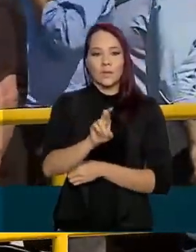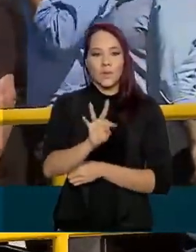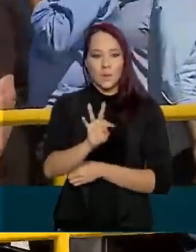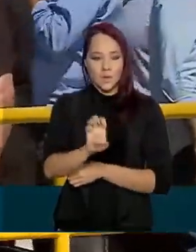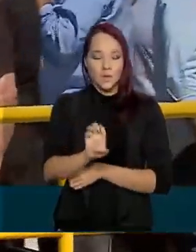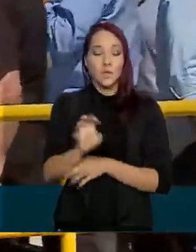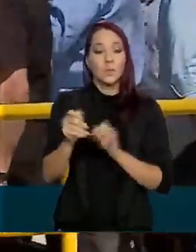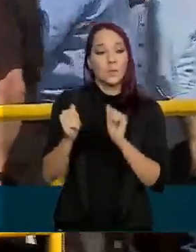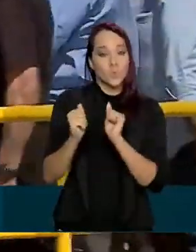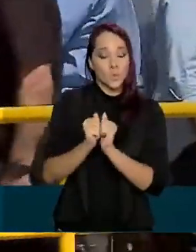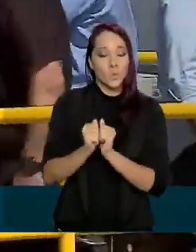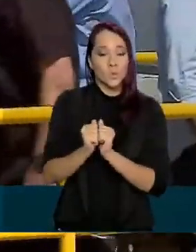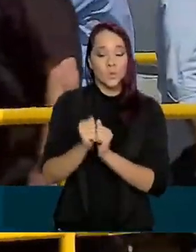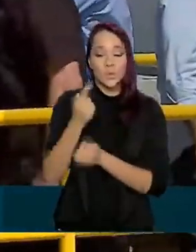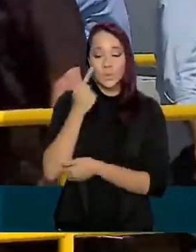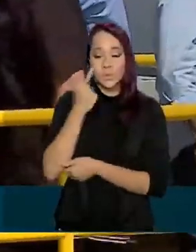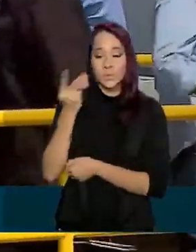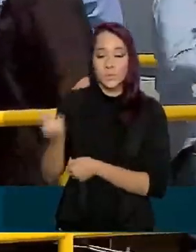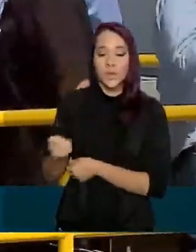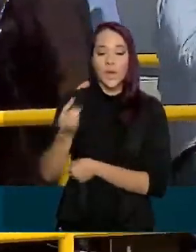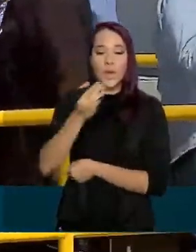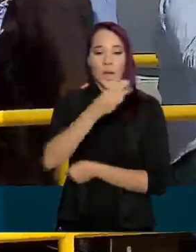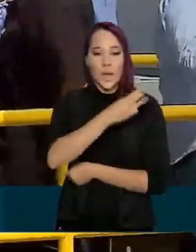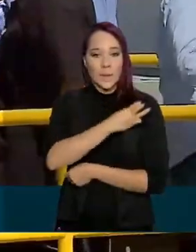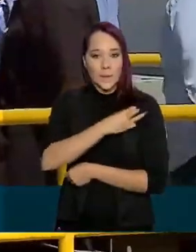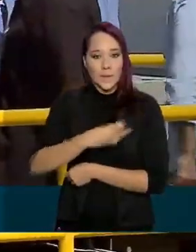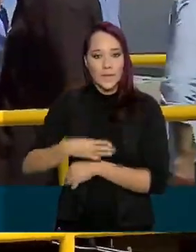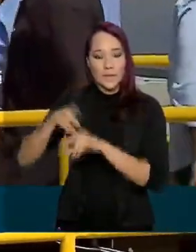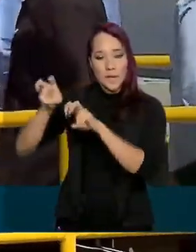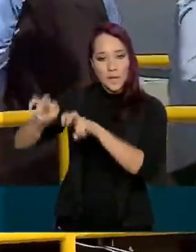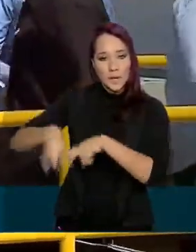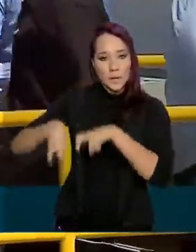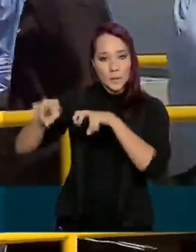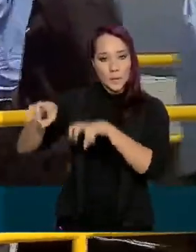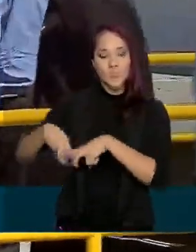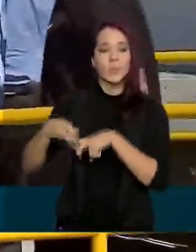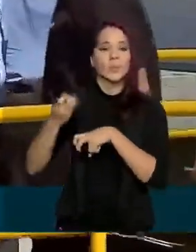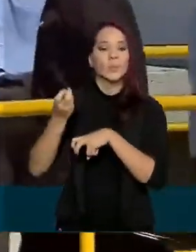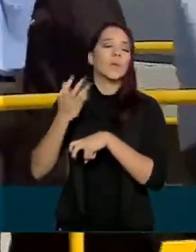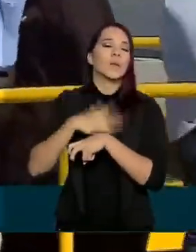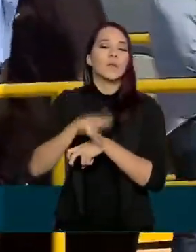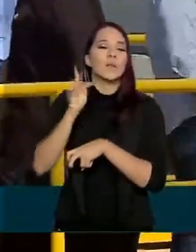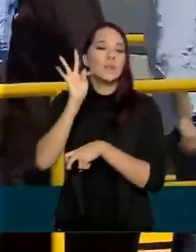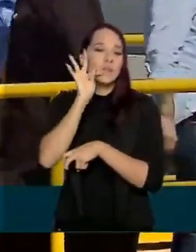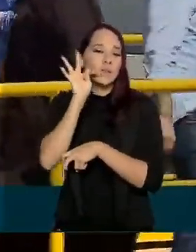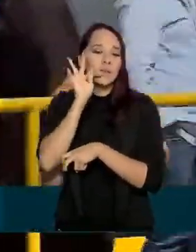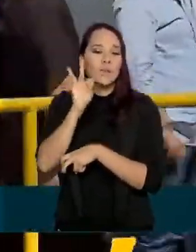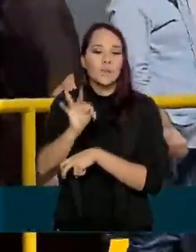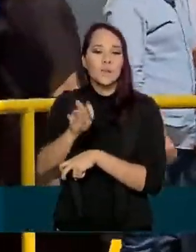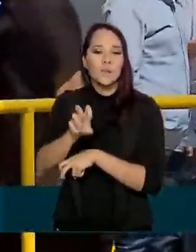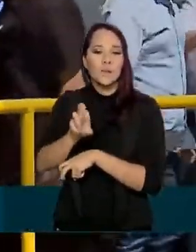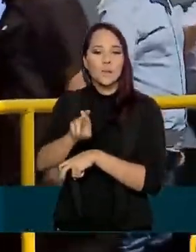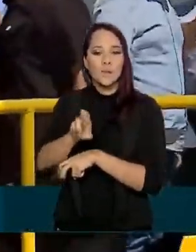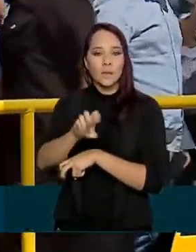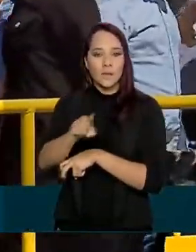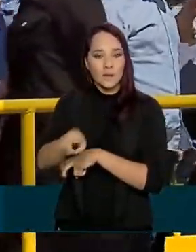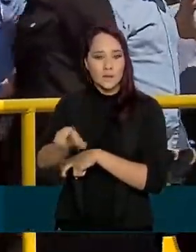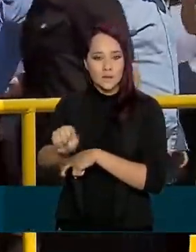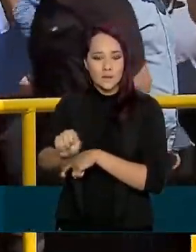ao lado ali você vê a ministra da agricultura pecuária e abastecimento tereza cristina